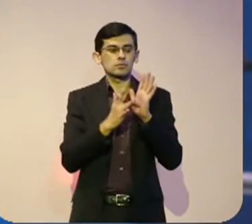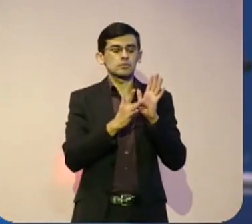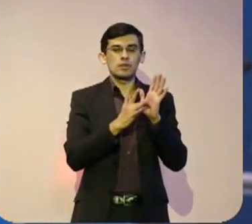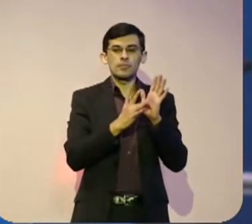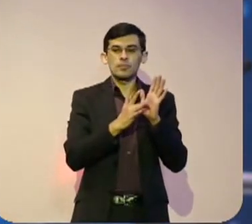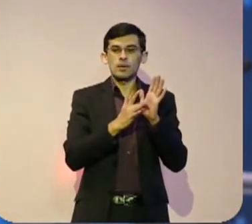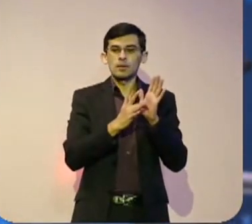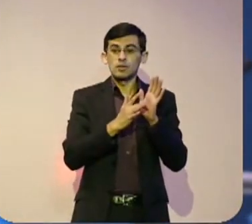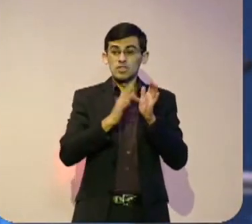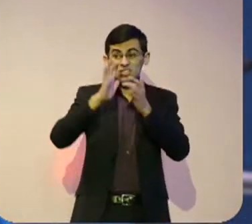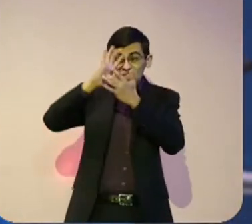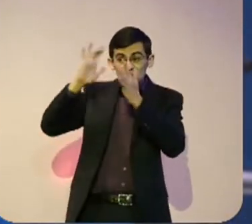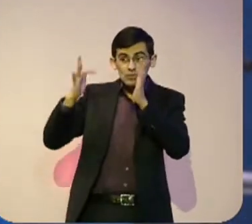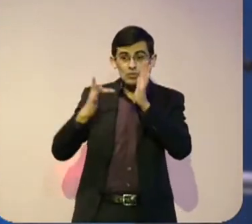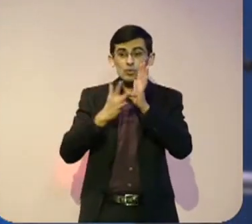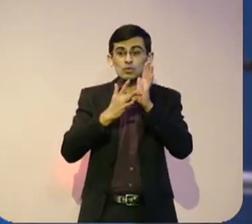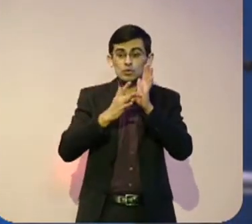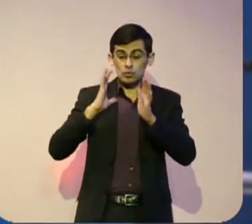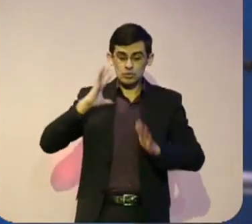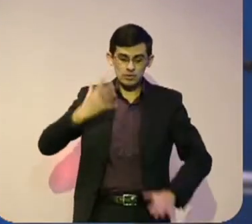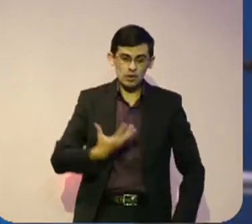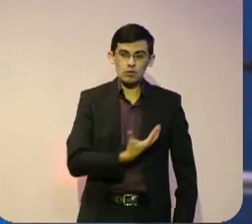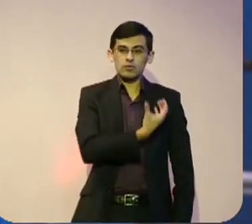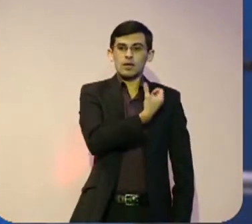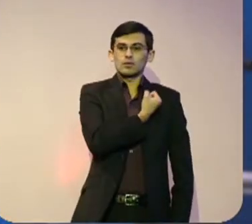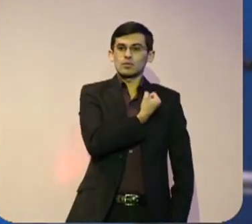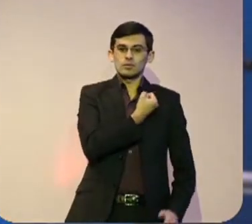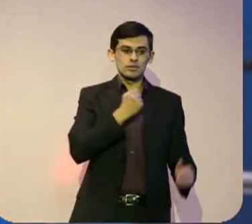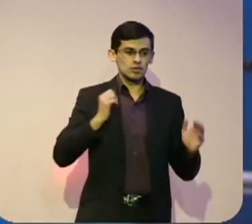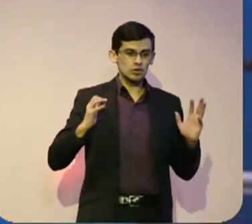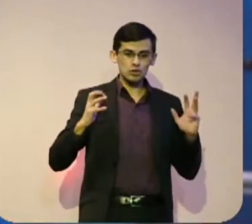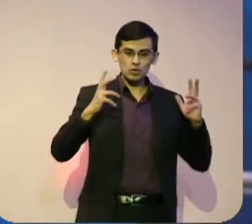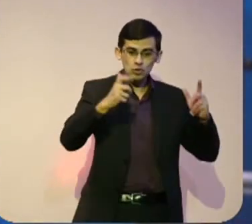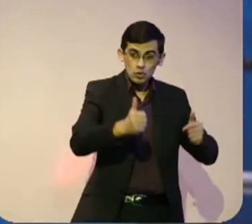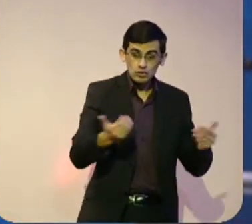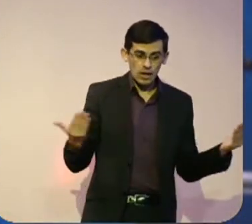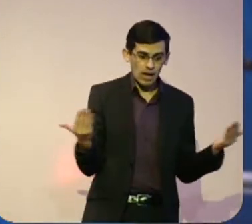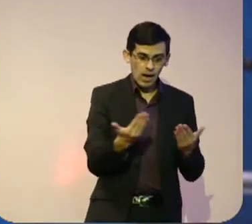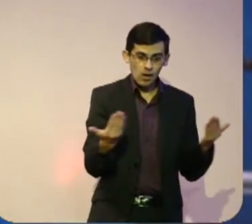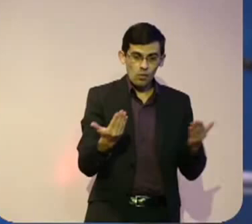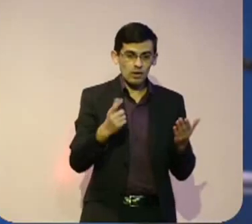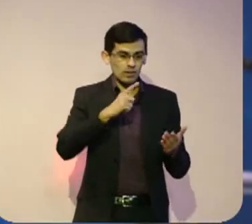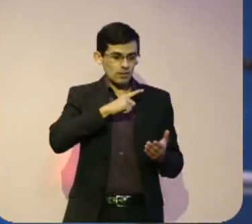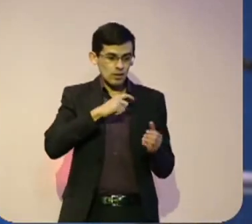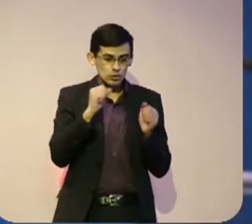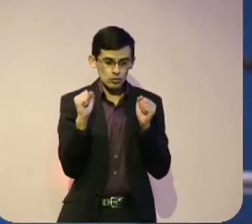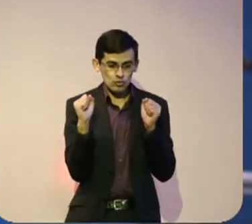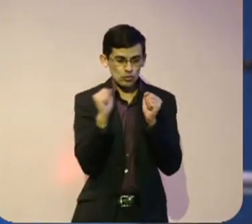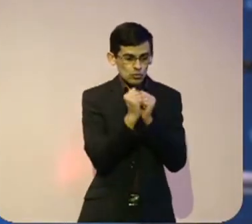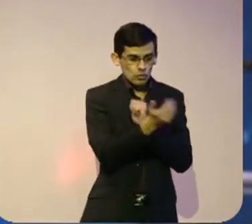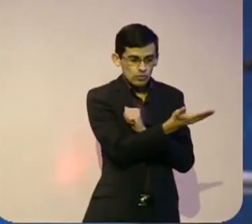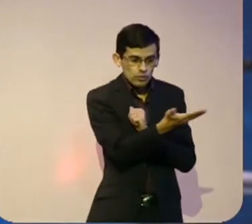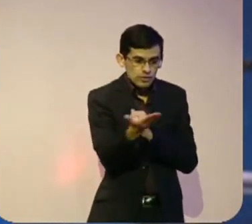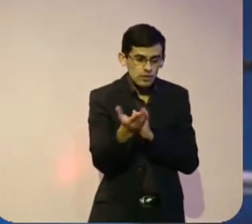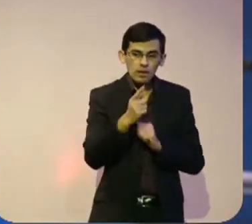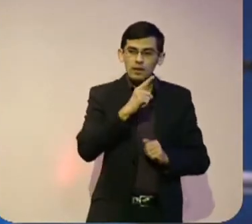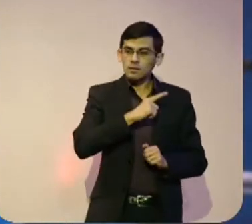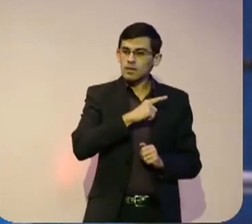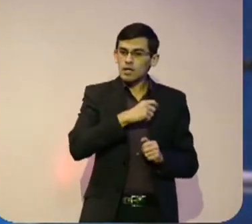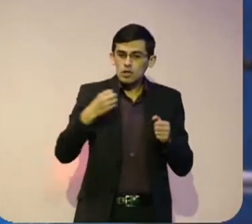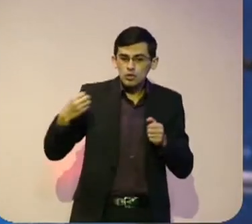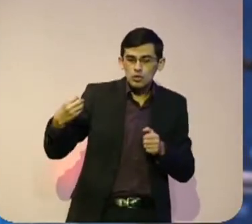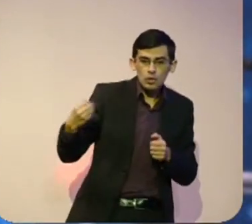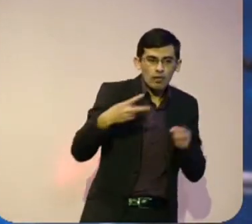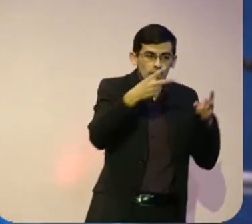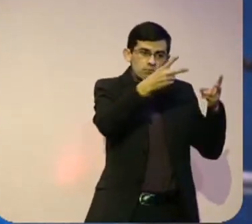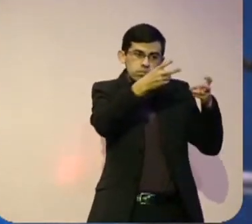Jesus. Esse Jesus, o Salvador da vida, agora existe dentro de você. Você está tendo novas